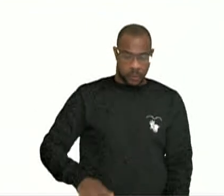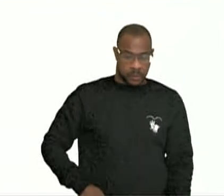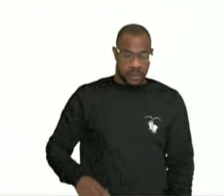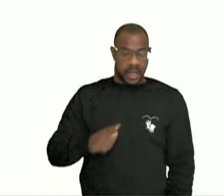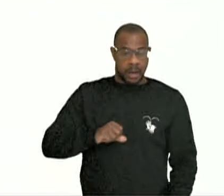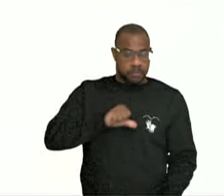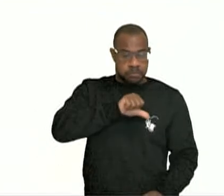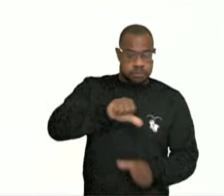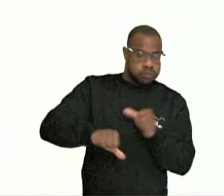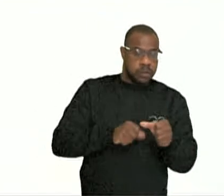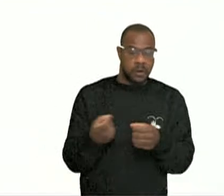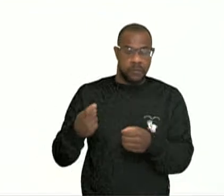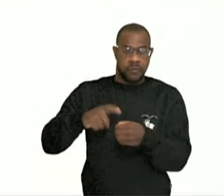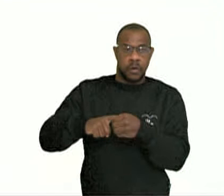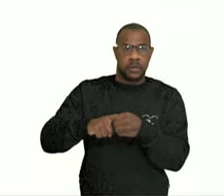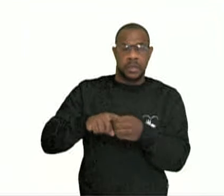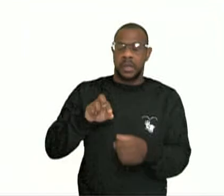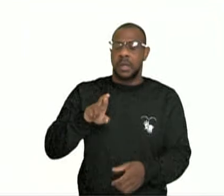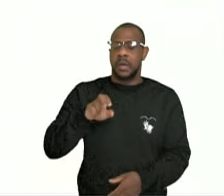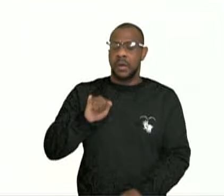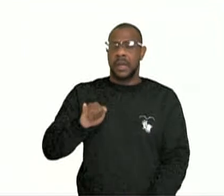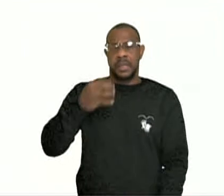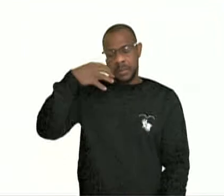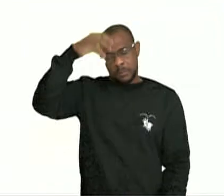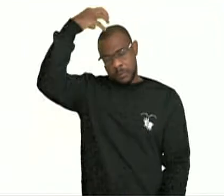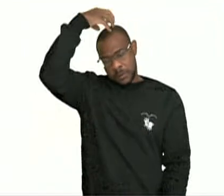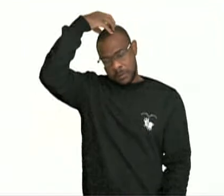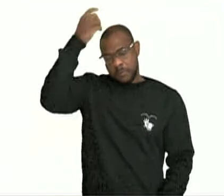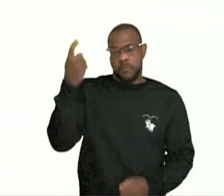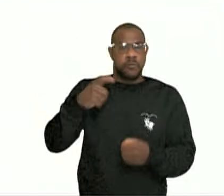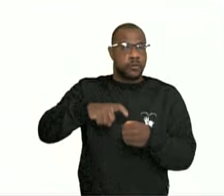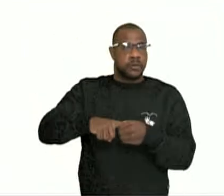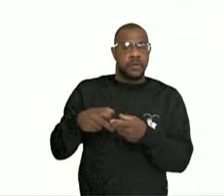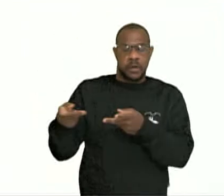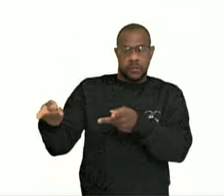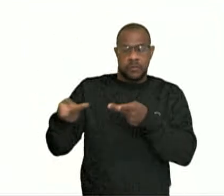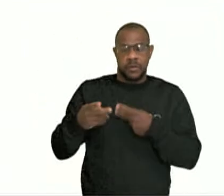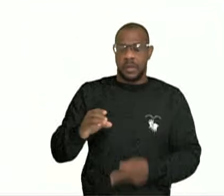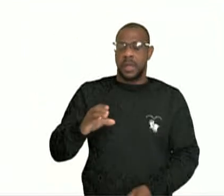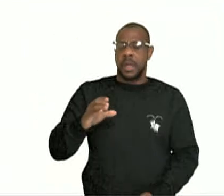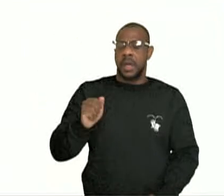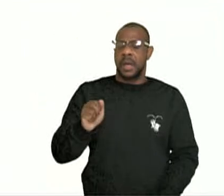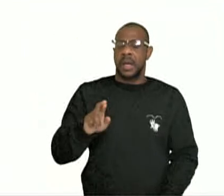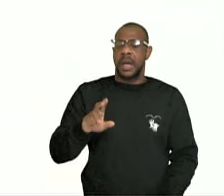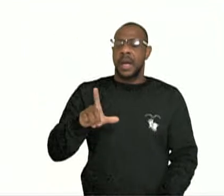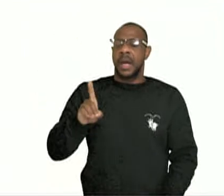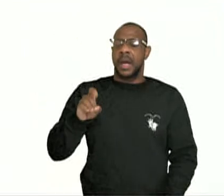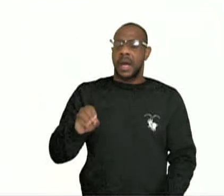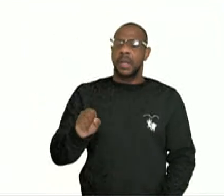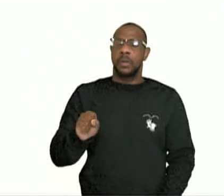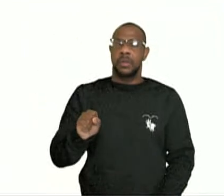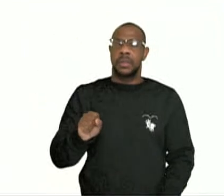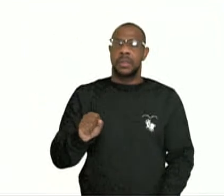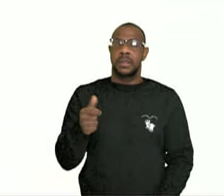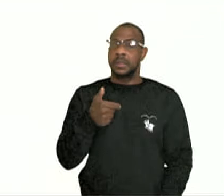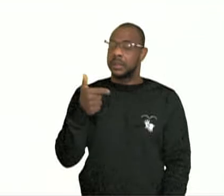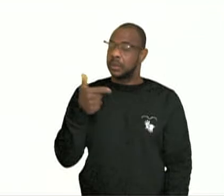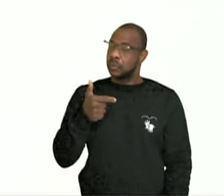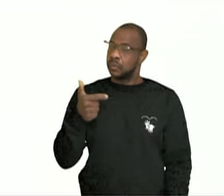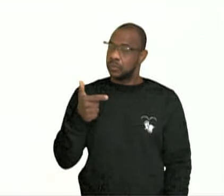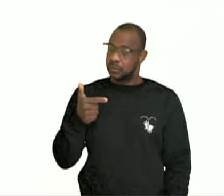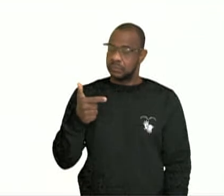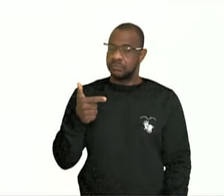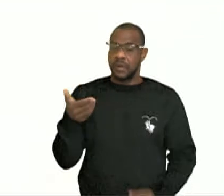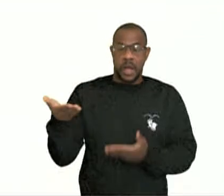que eles convidam nessa restauração do rei? Vão convidar Carlos II, da dinastia dos